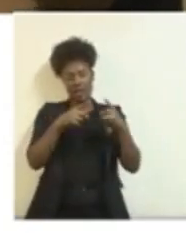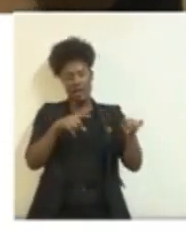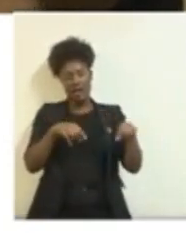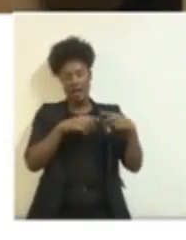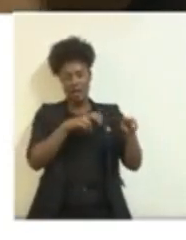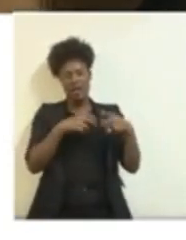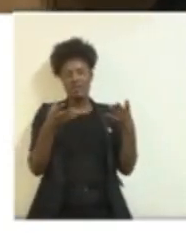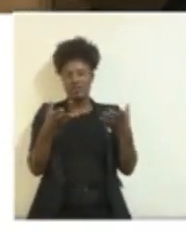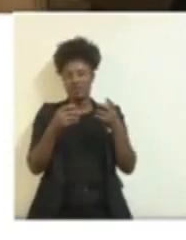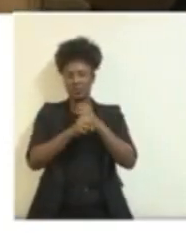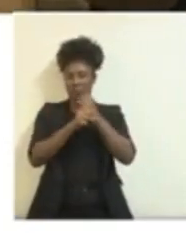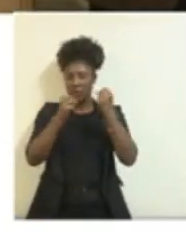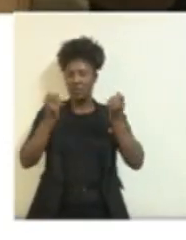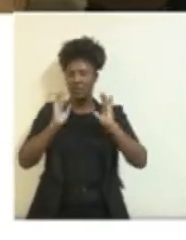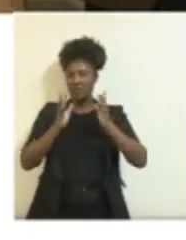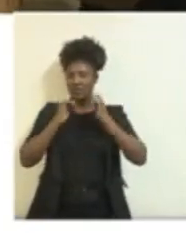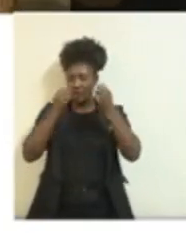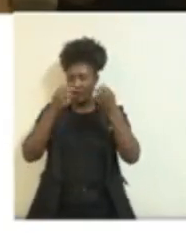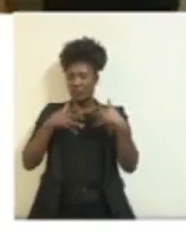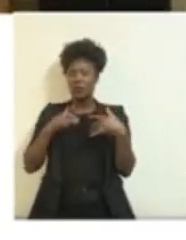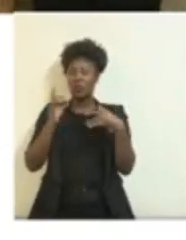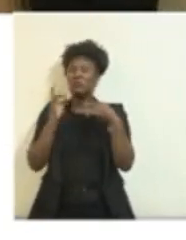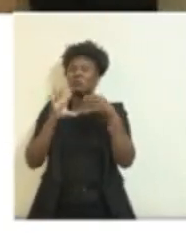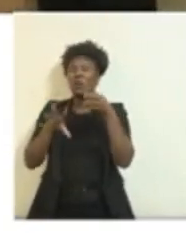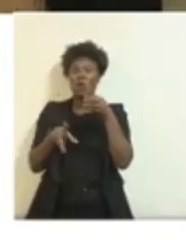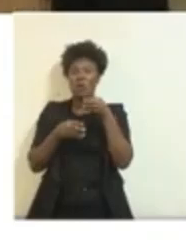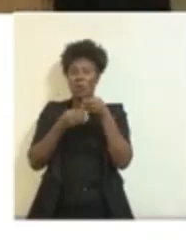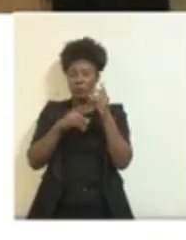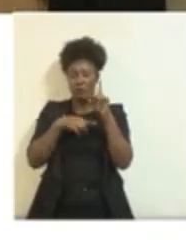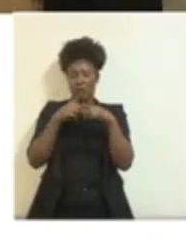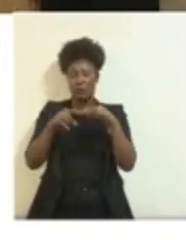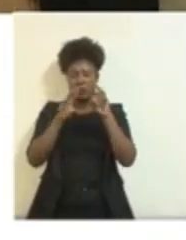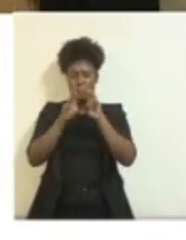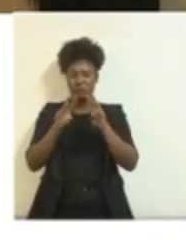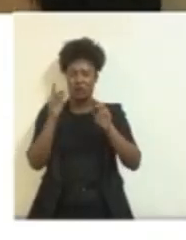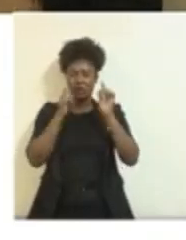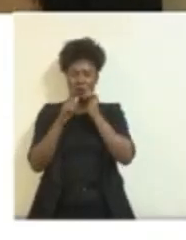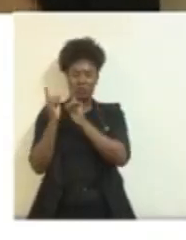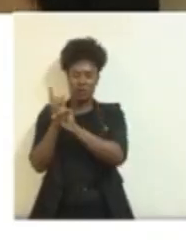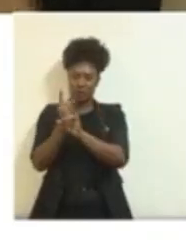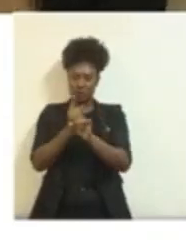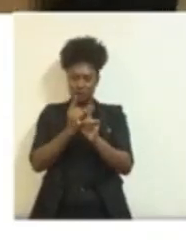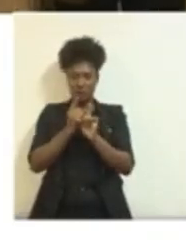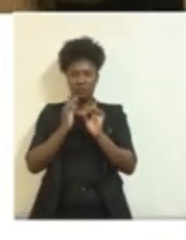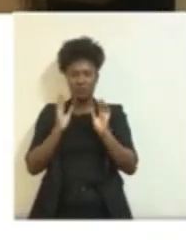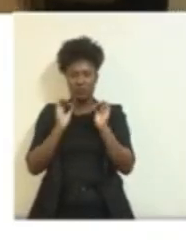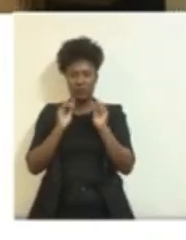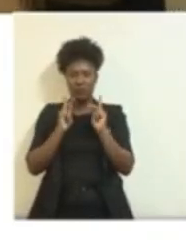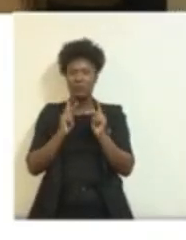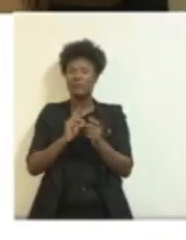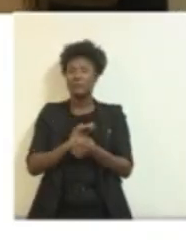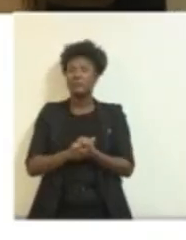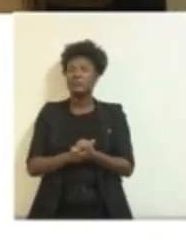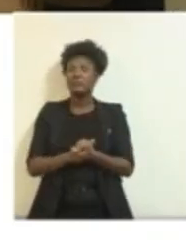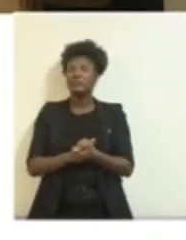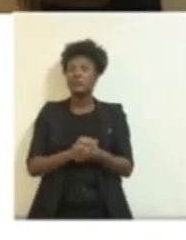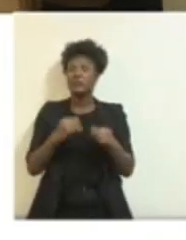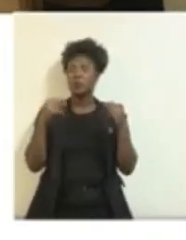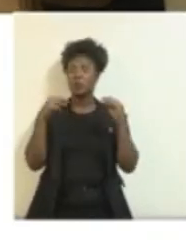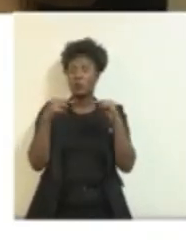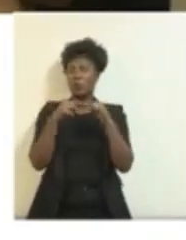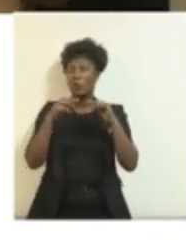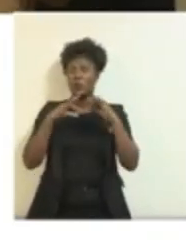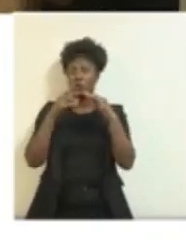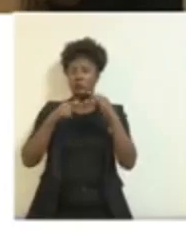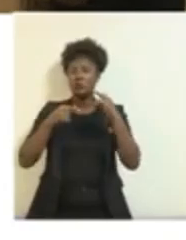manhã. Praticamente inexistem reservas legais protegendo campos nativos. Por toda essa questão aí que foi discutida na manhã.